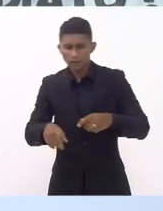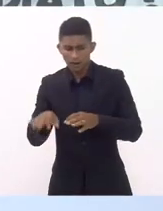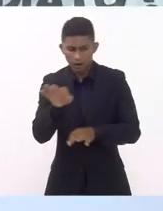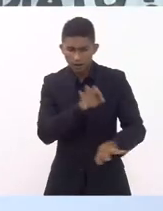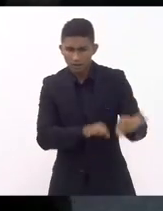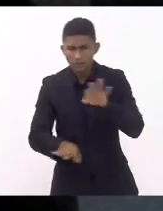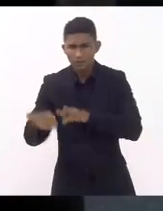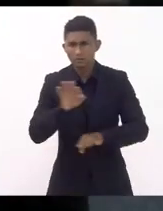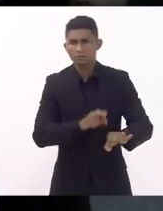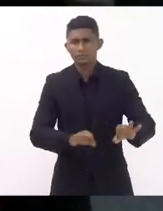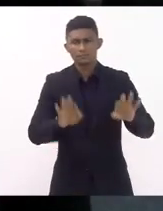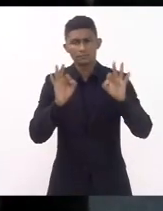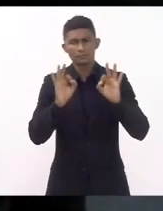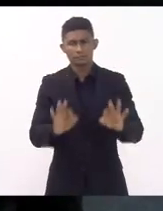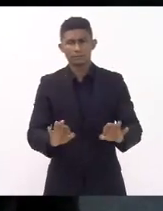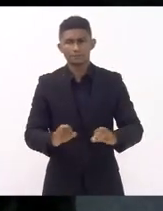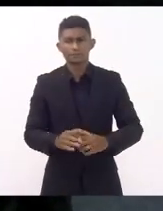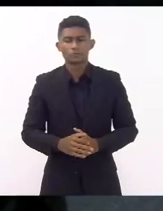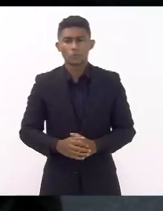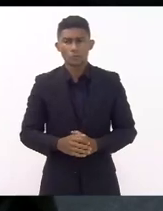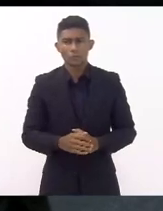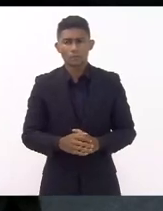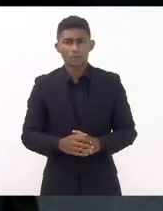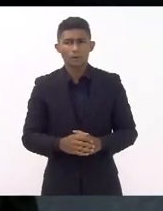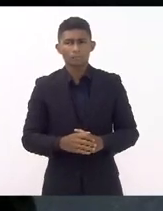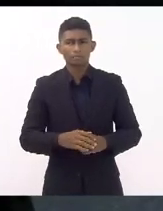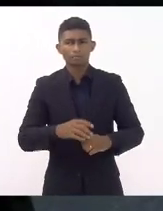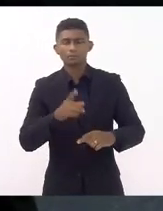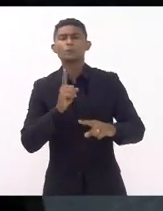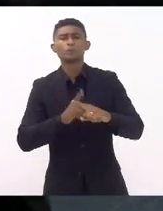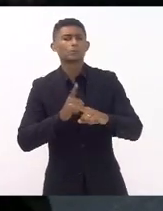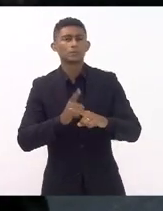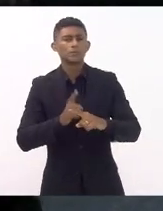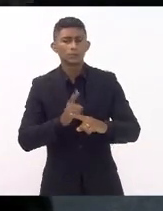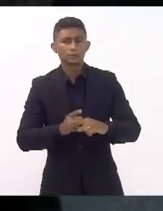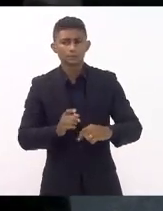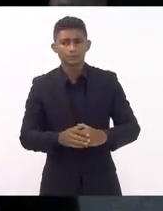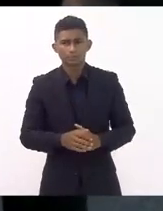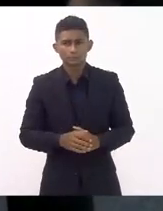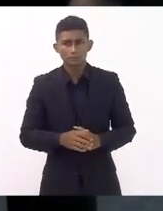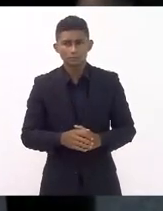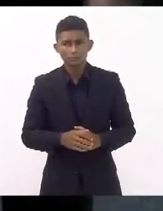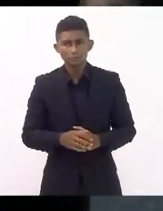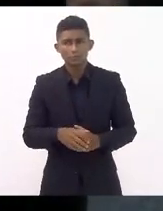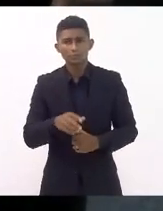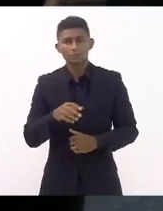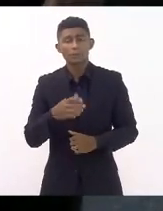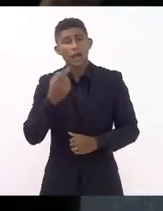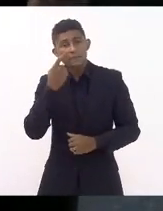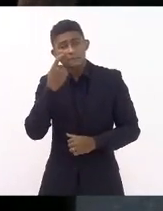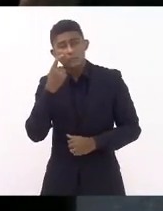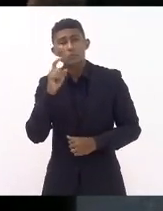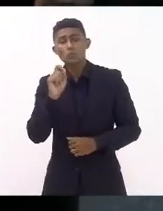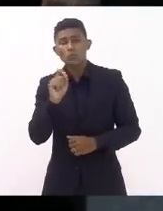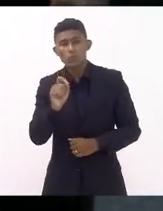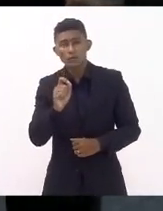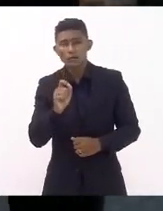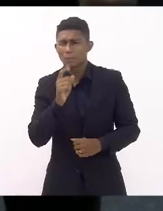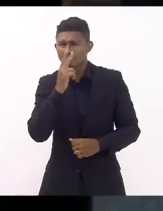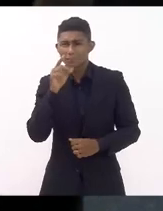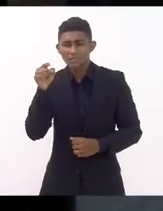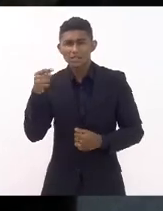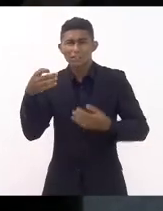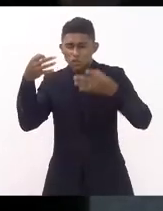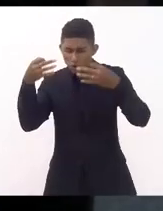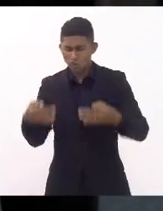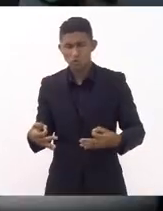Uma coisa planejada. Porque, senão, a gente vai ver uma injustiça sendo corrigida, mas